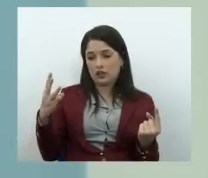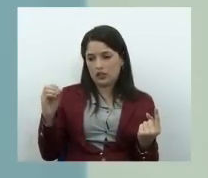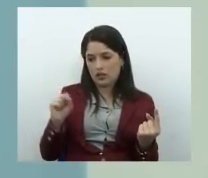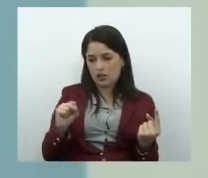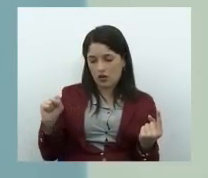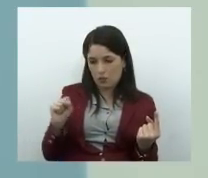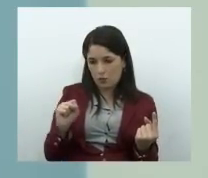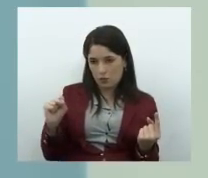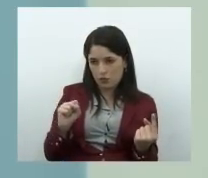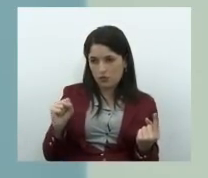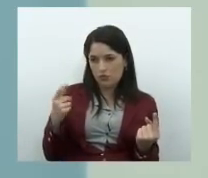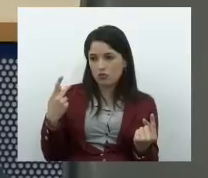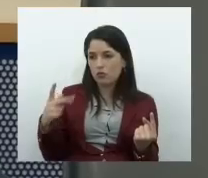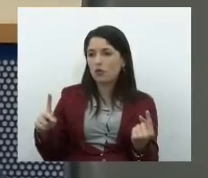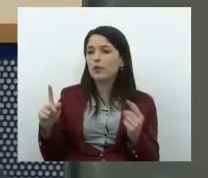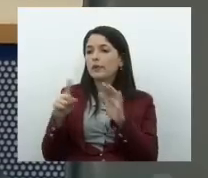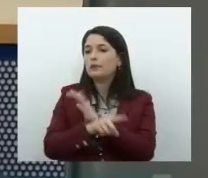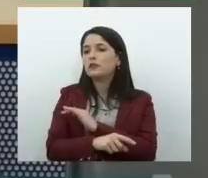sua pergunta, candidato, por favor.